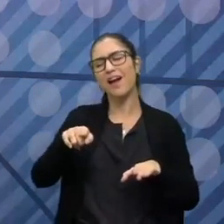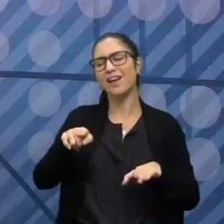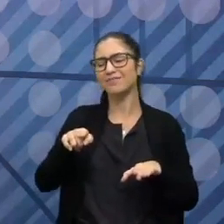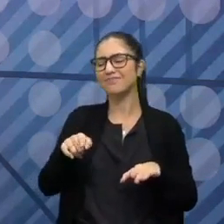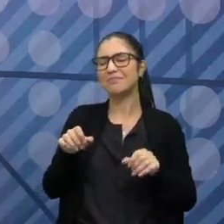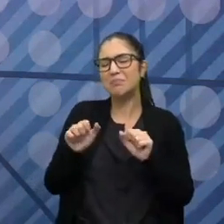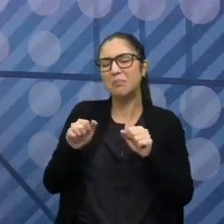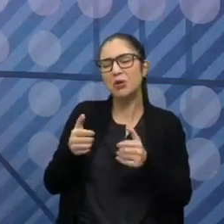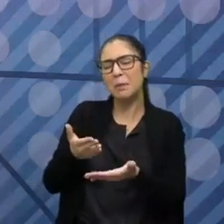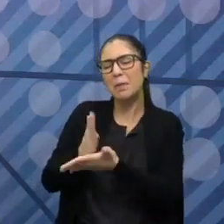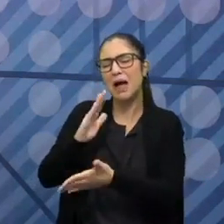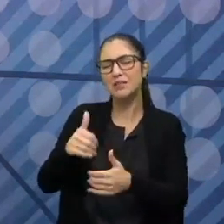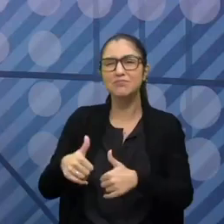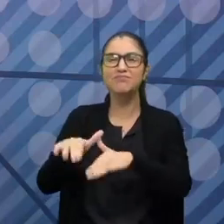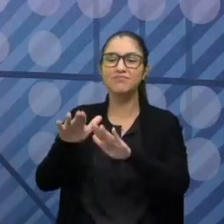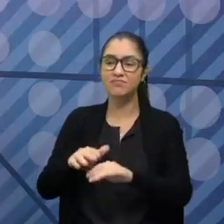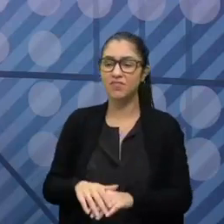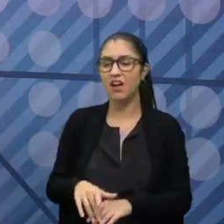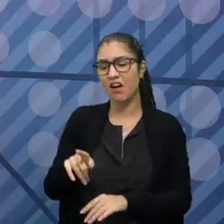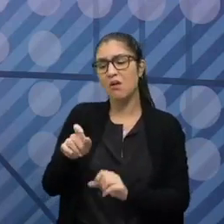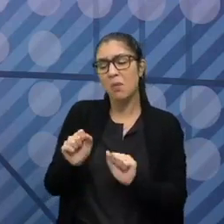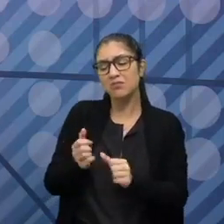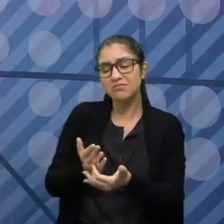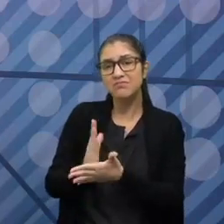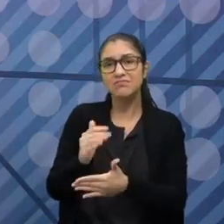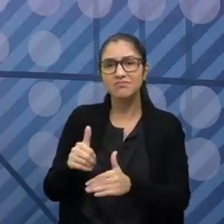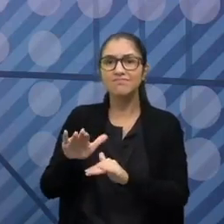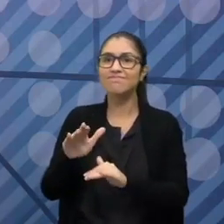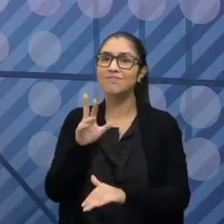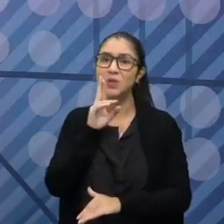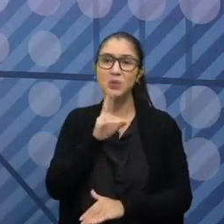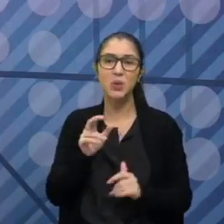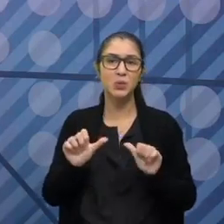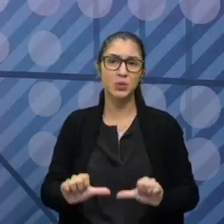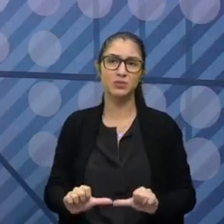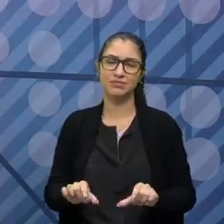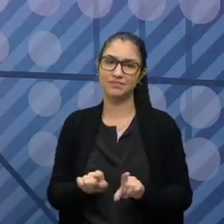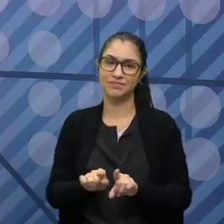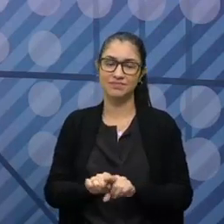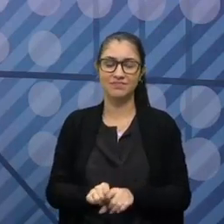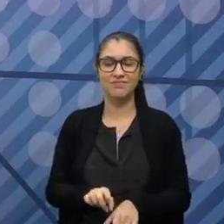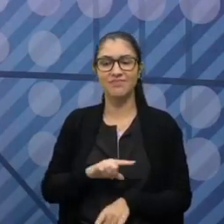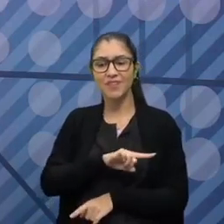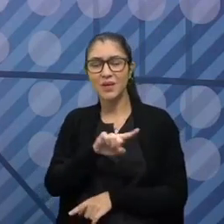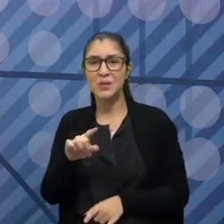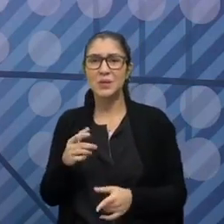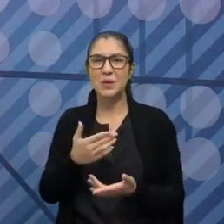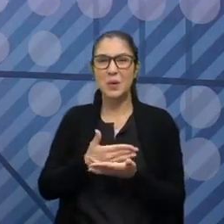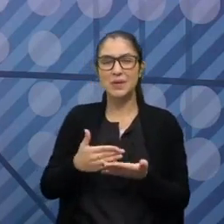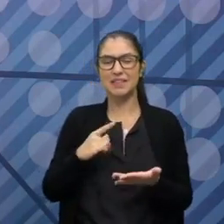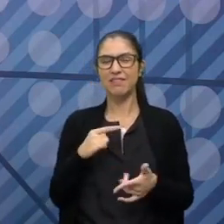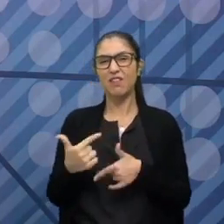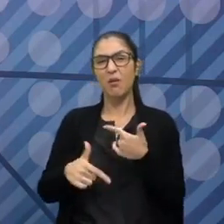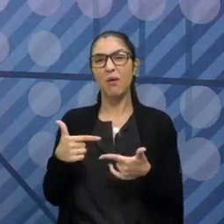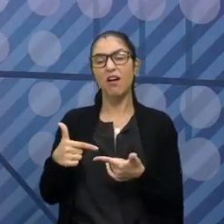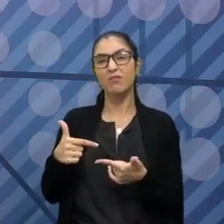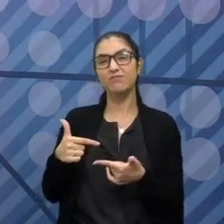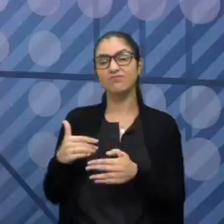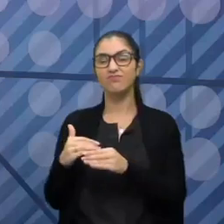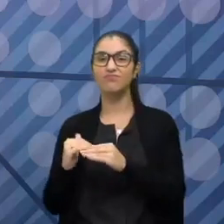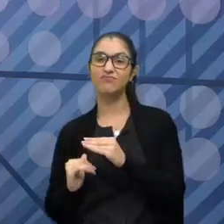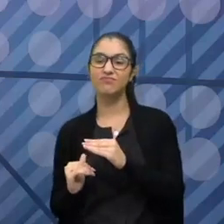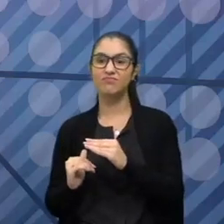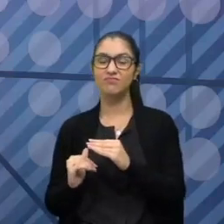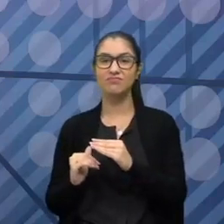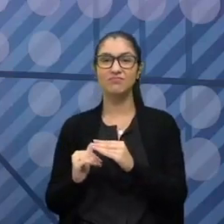assim automática? E aí, os resultados são péssimos também. Então, eles começam a ter subempregos, não